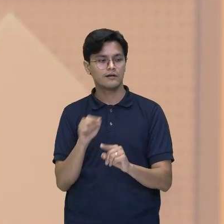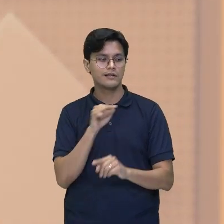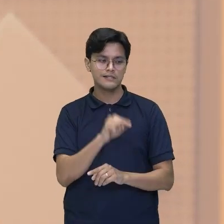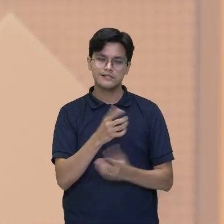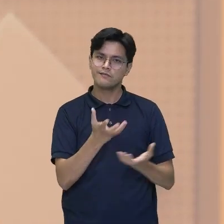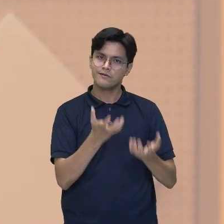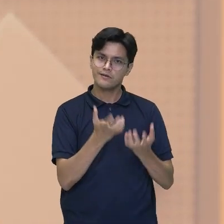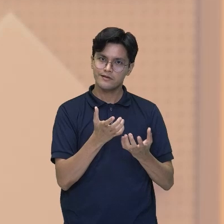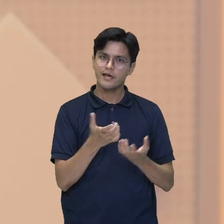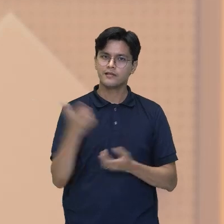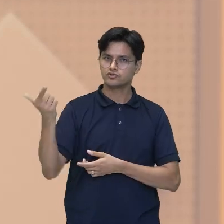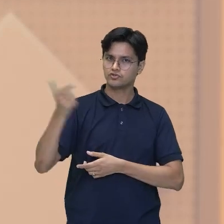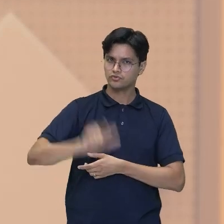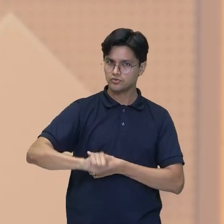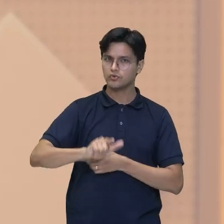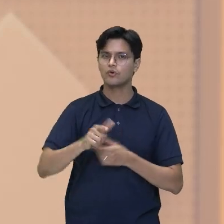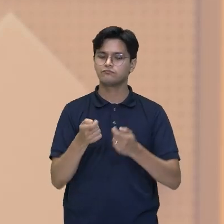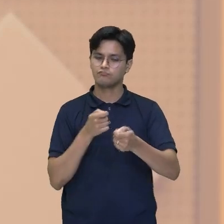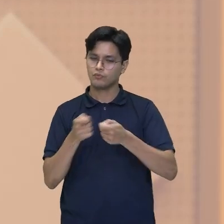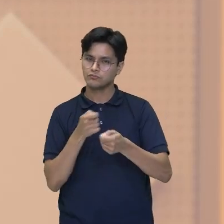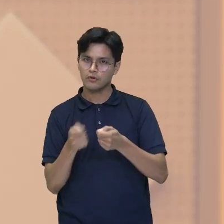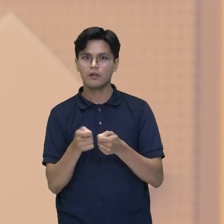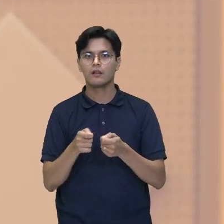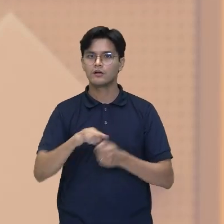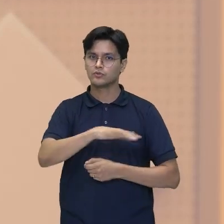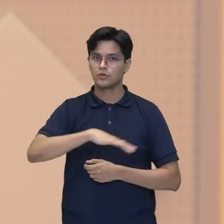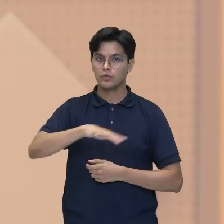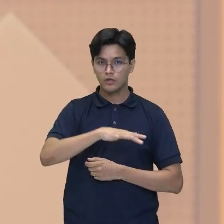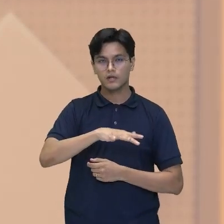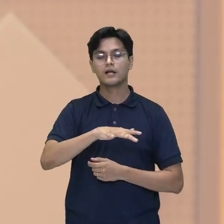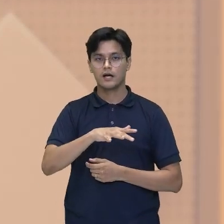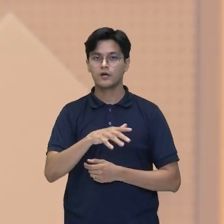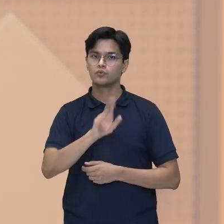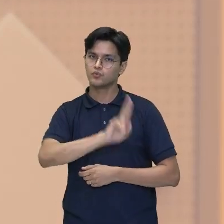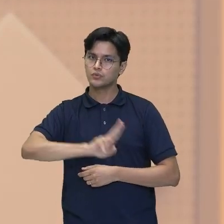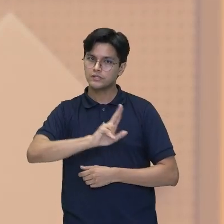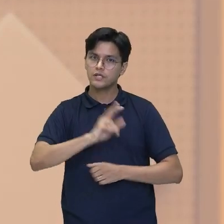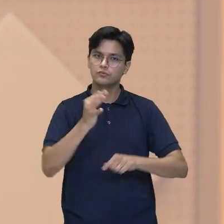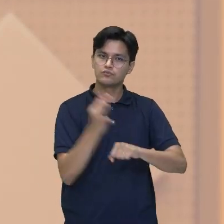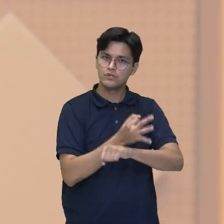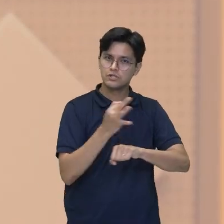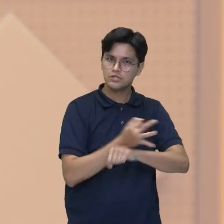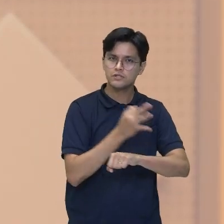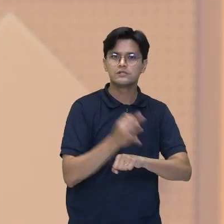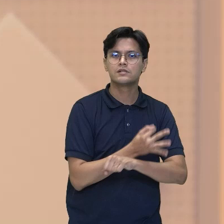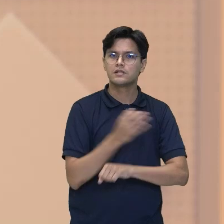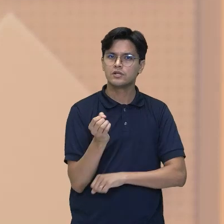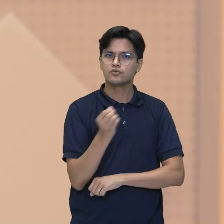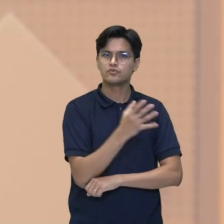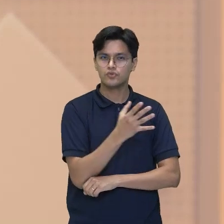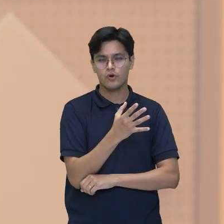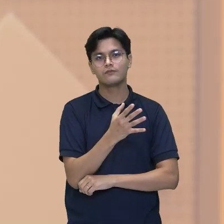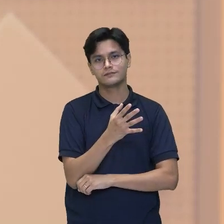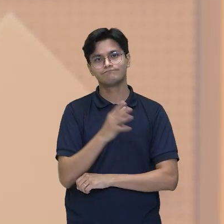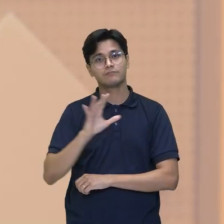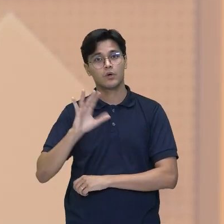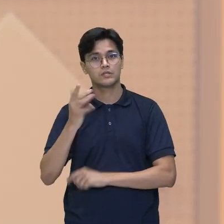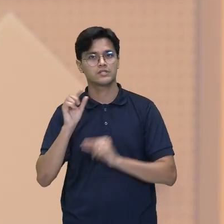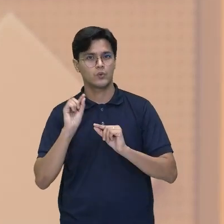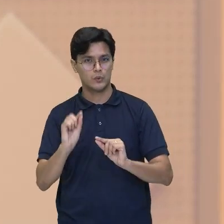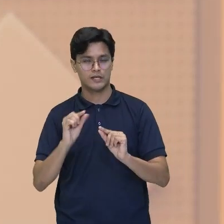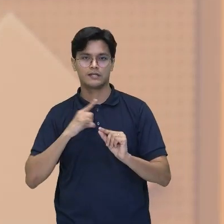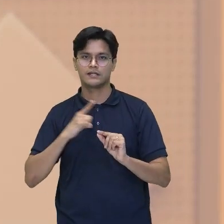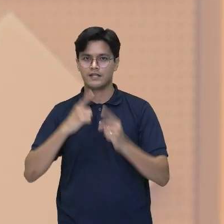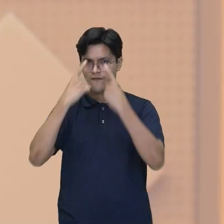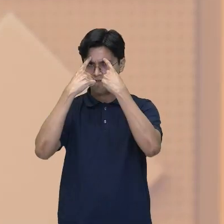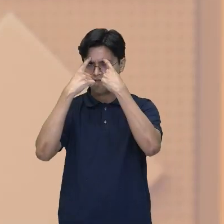da situação, fazendo novas formas de resistência. E nessas formas de resistência haverão confrontos violentos